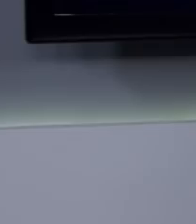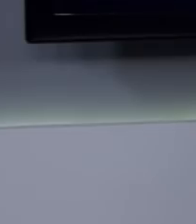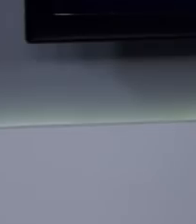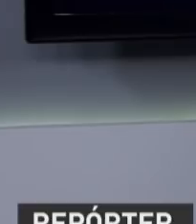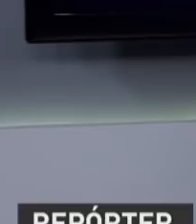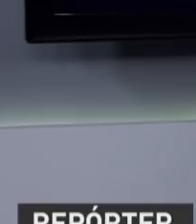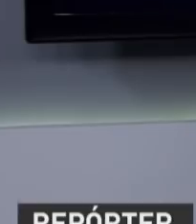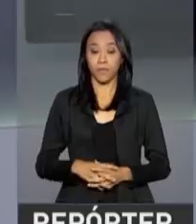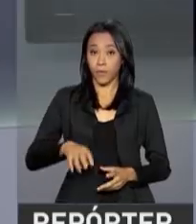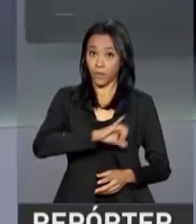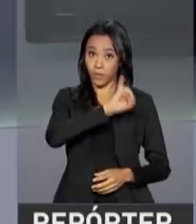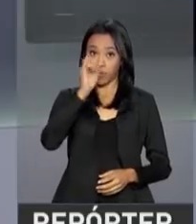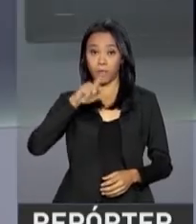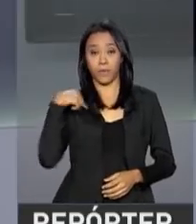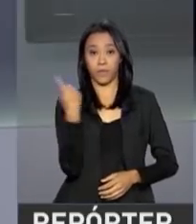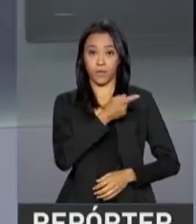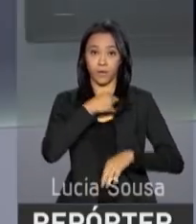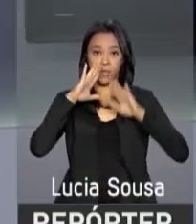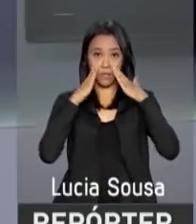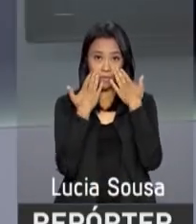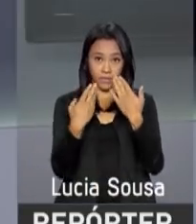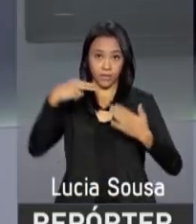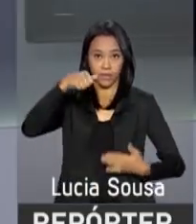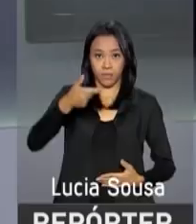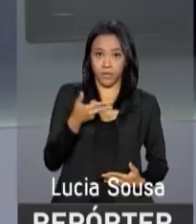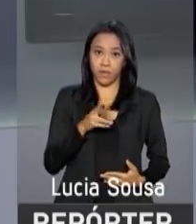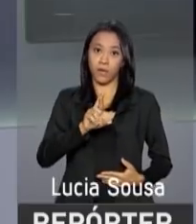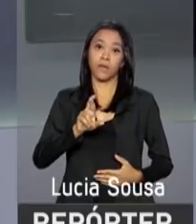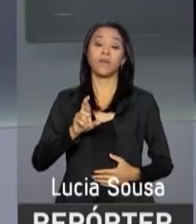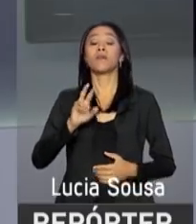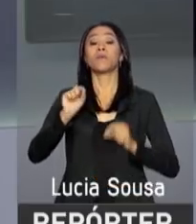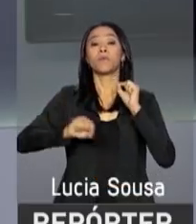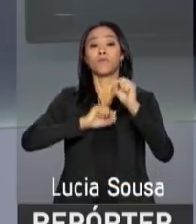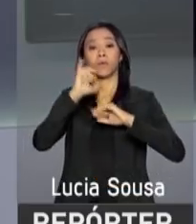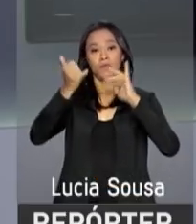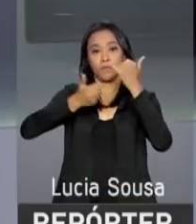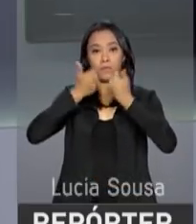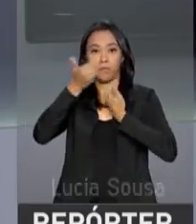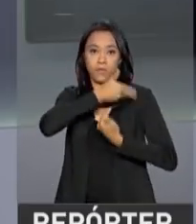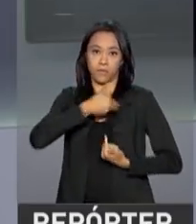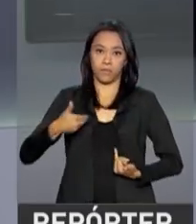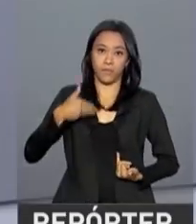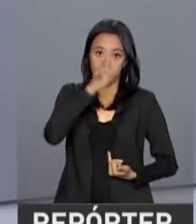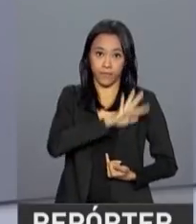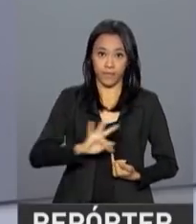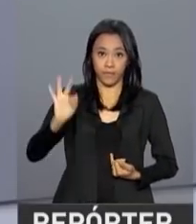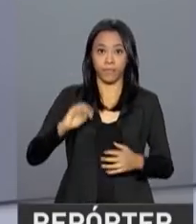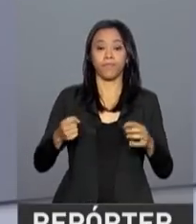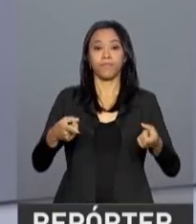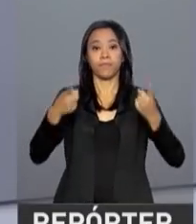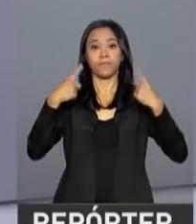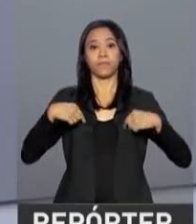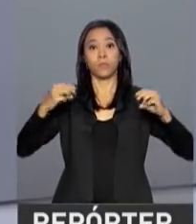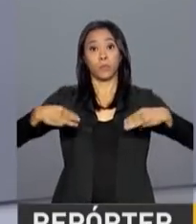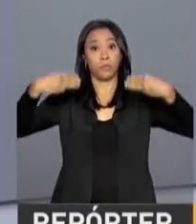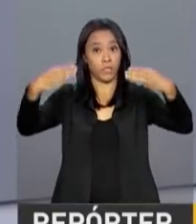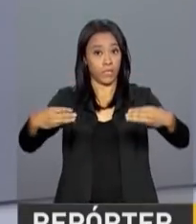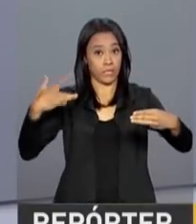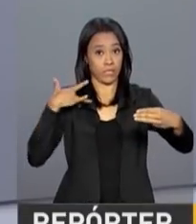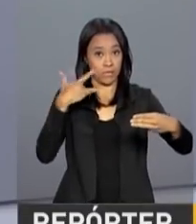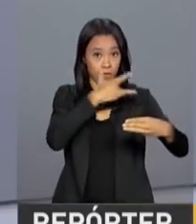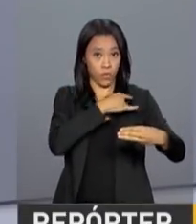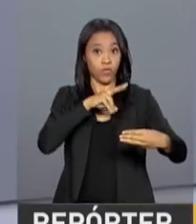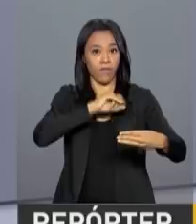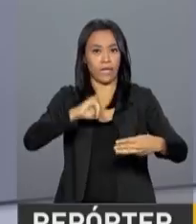o la no ar mais uma edição do repórter nvr com as notícias do governo federal o ministério da saúde vai